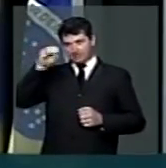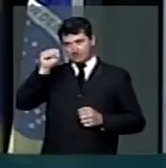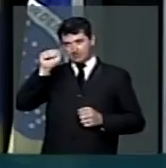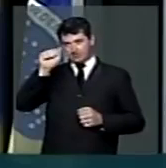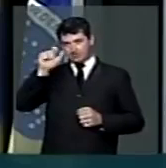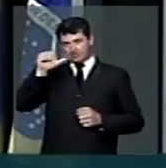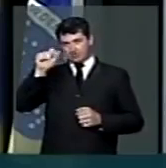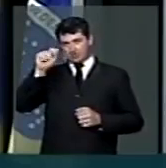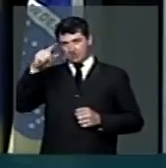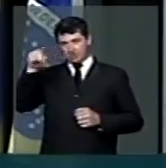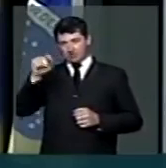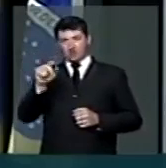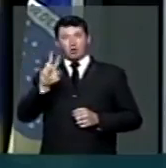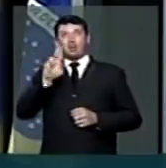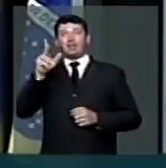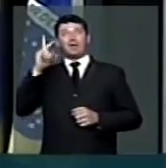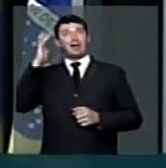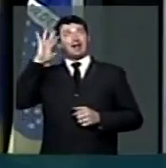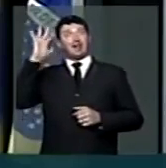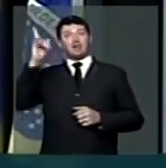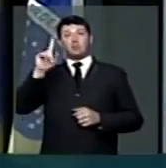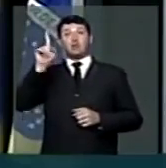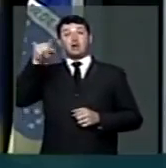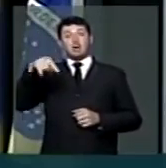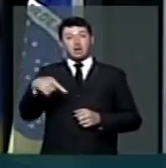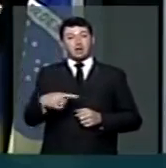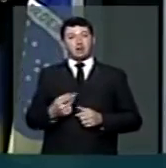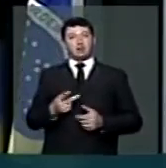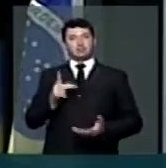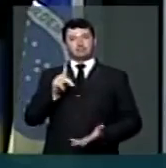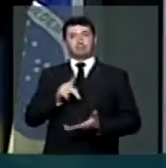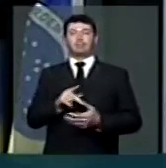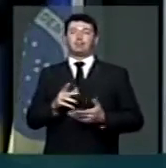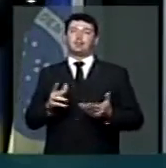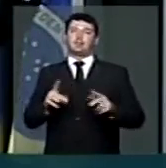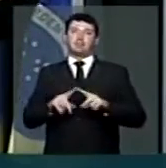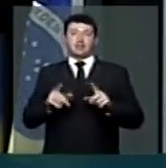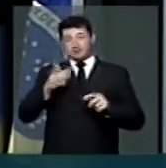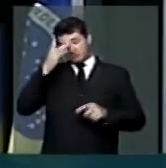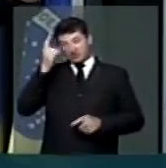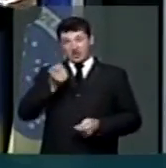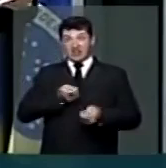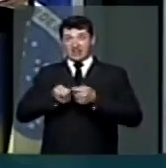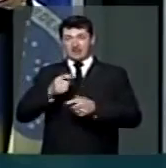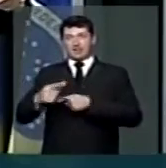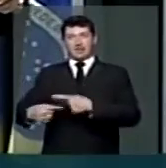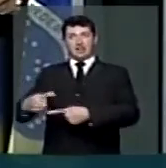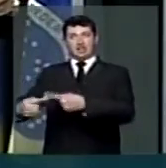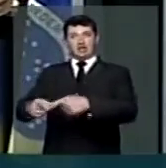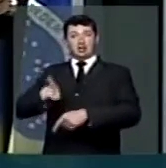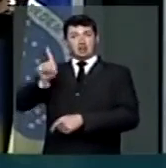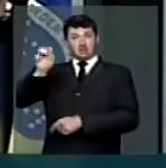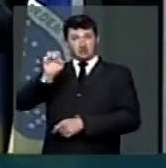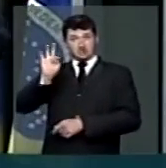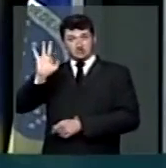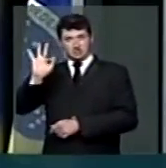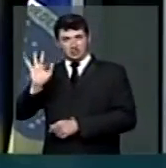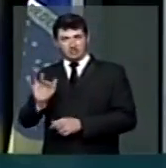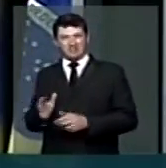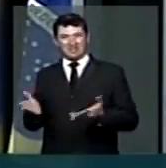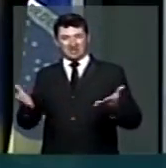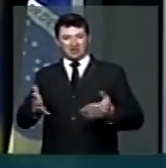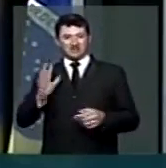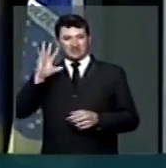é um crime hipotético, é um crime que, embora estejam tentando postergar no Supremo, e agora